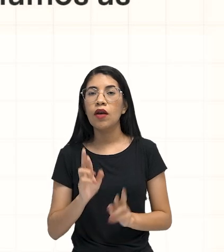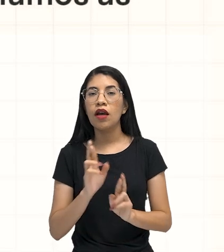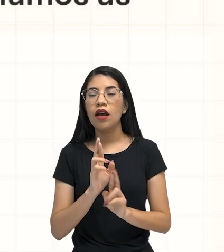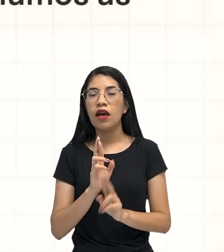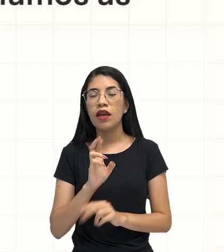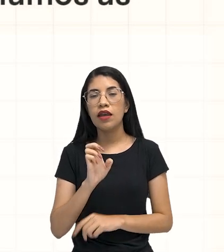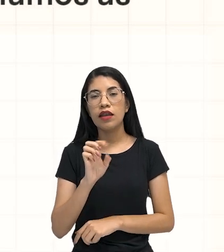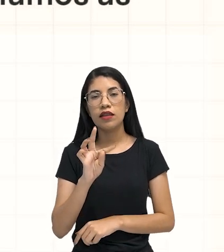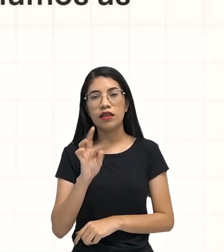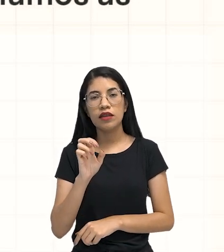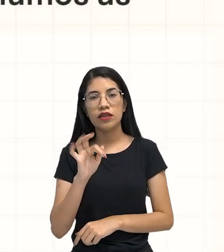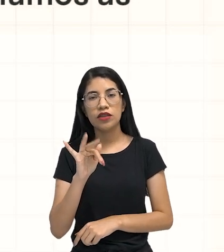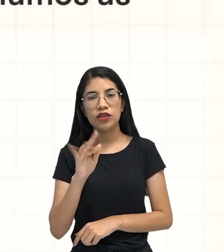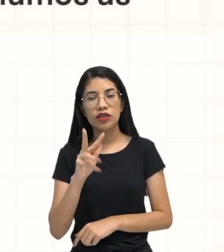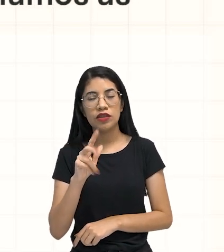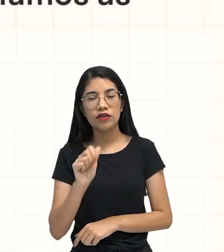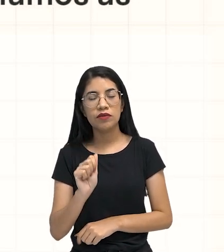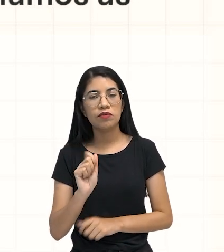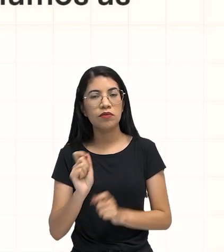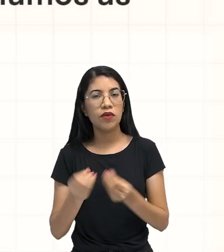pode ser